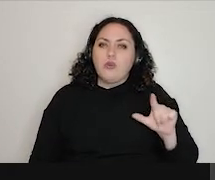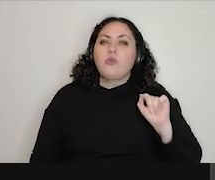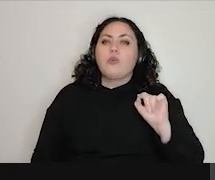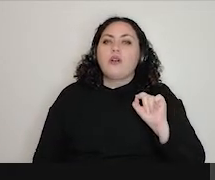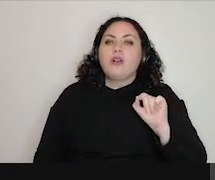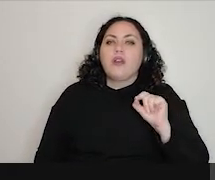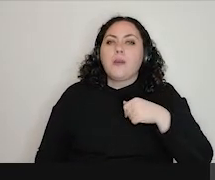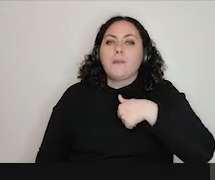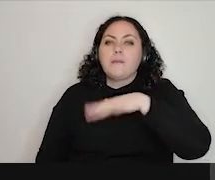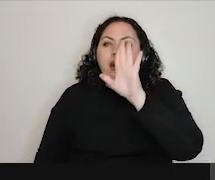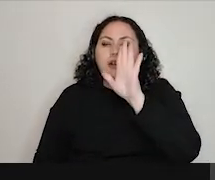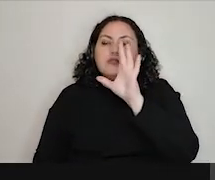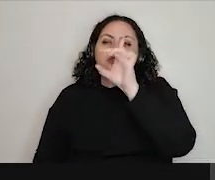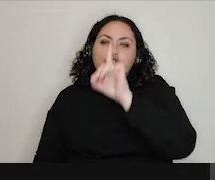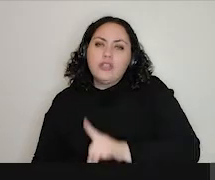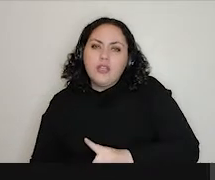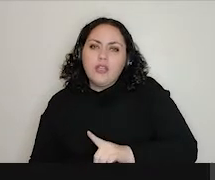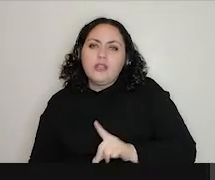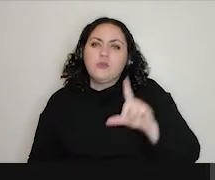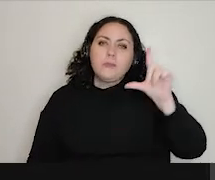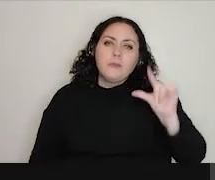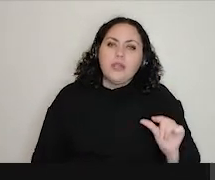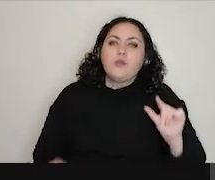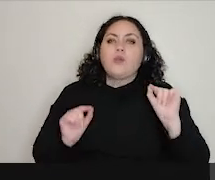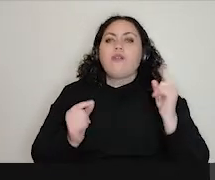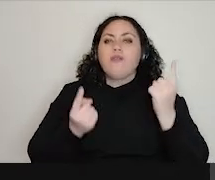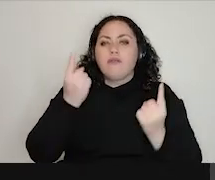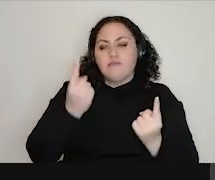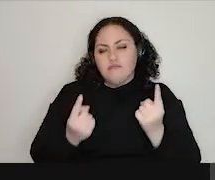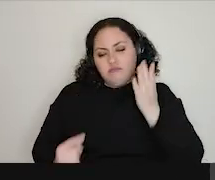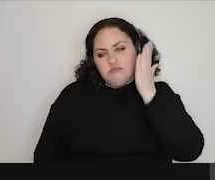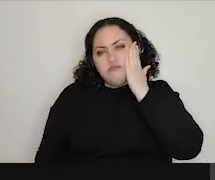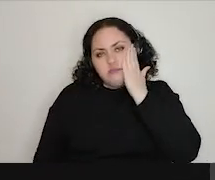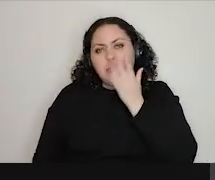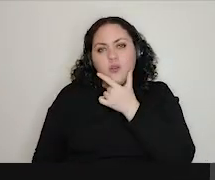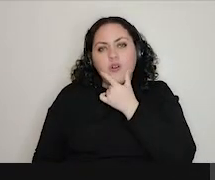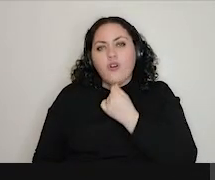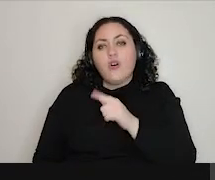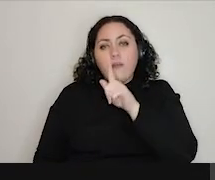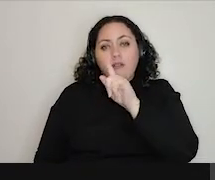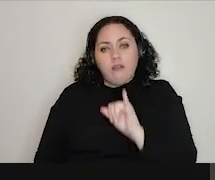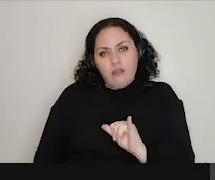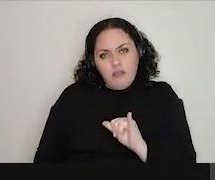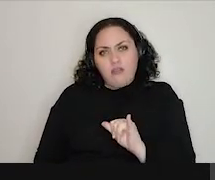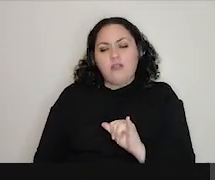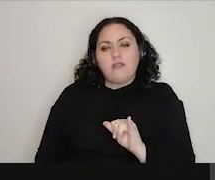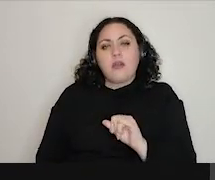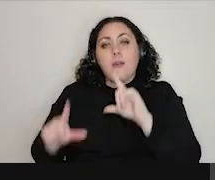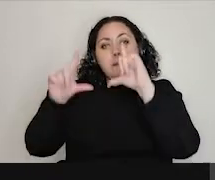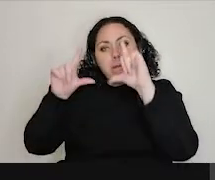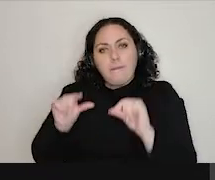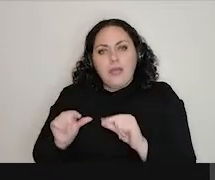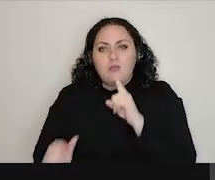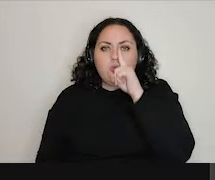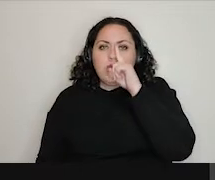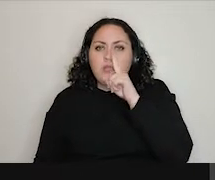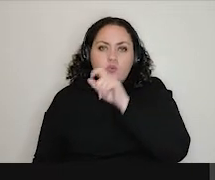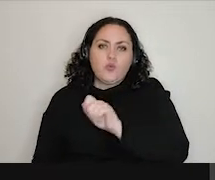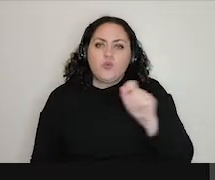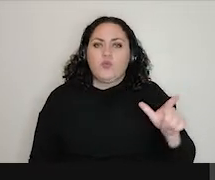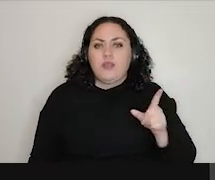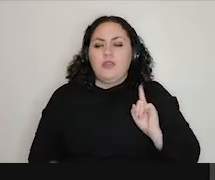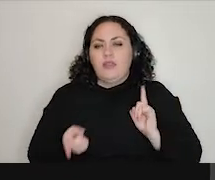menos vulnerável, né, quem tem mais direito, quem tem menos direito, a gente sabe que o homem gay, né, ele